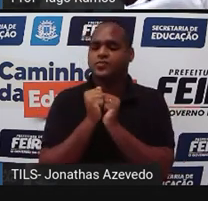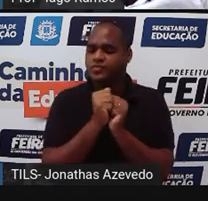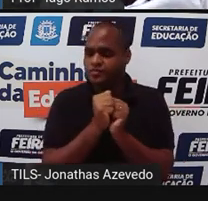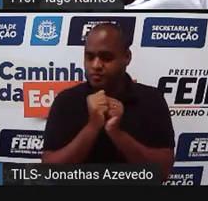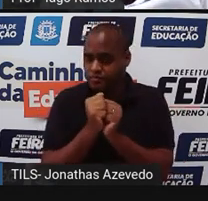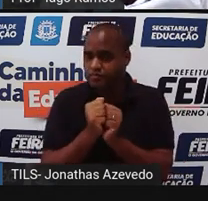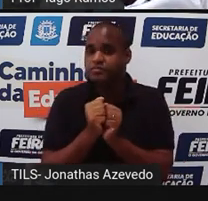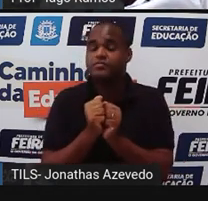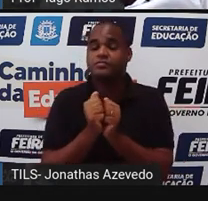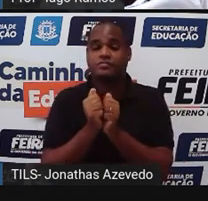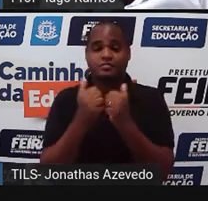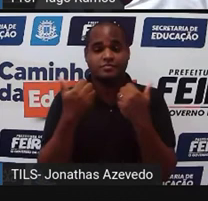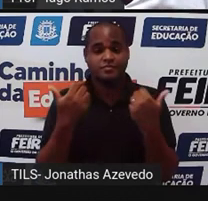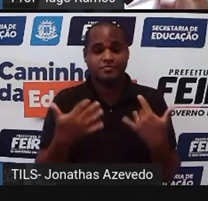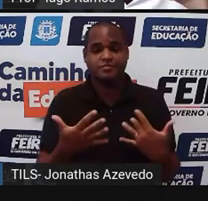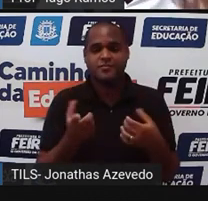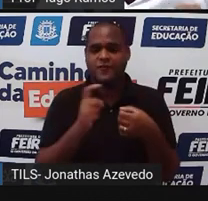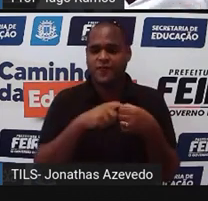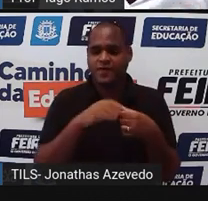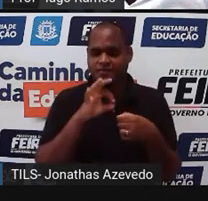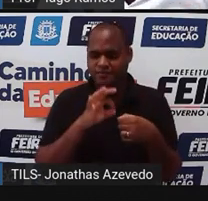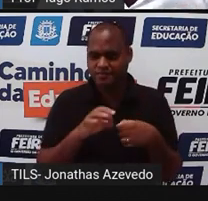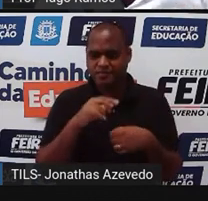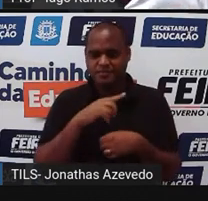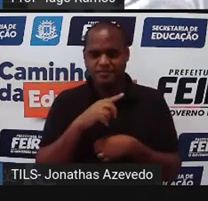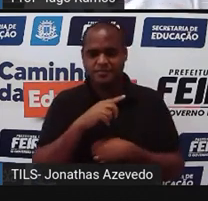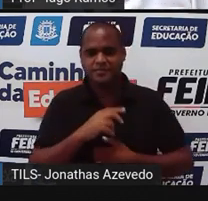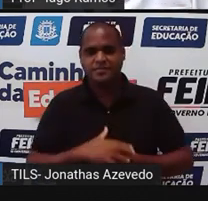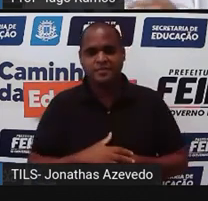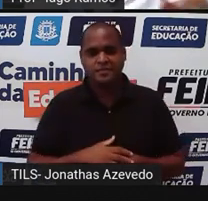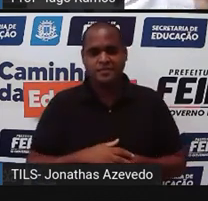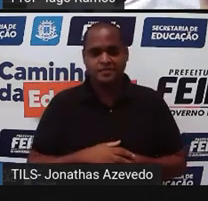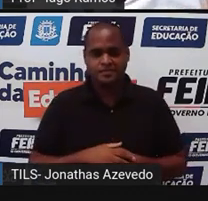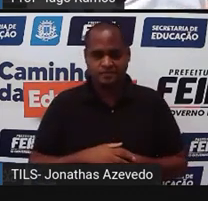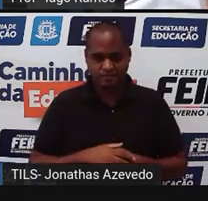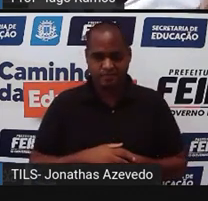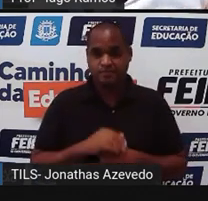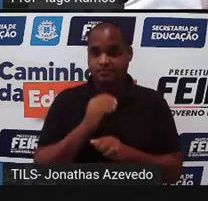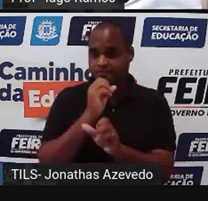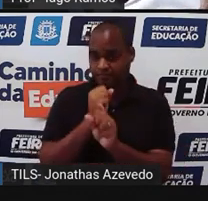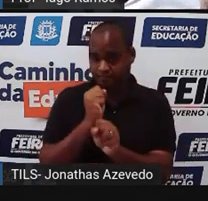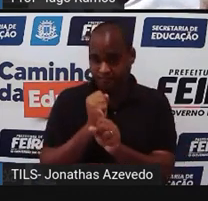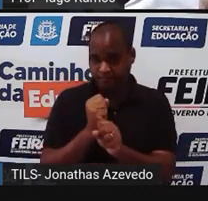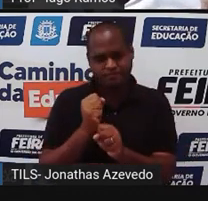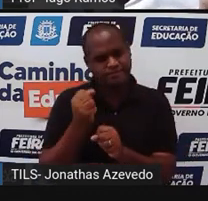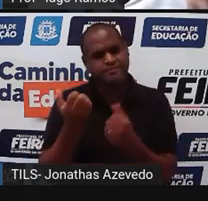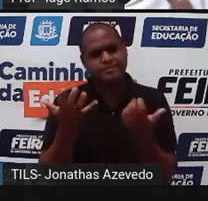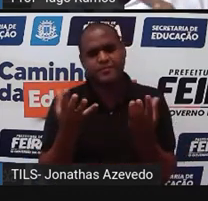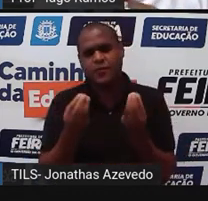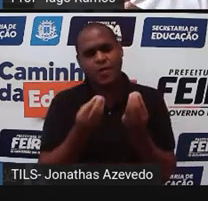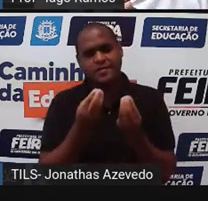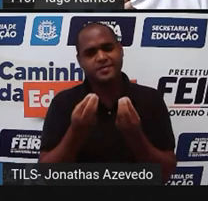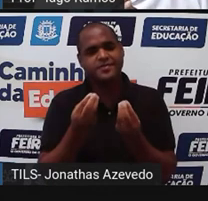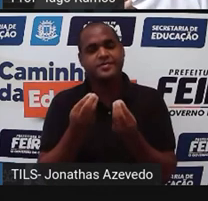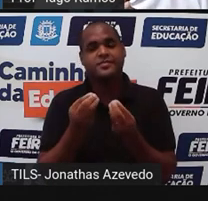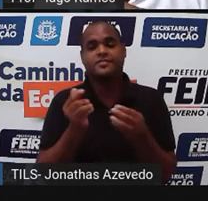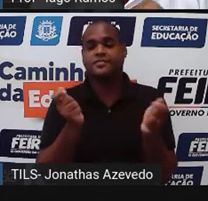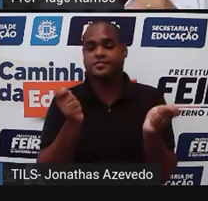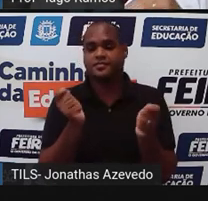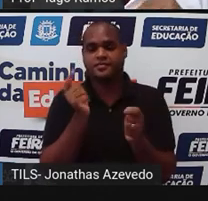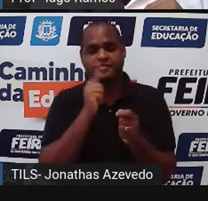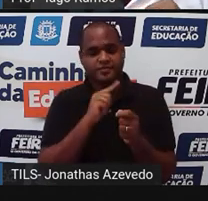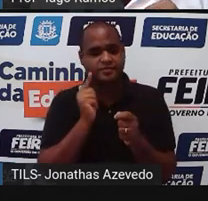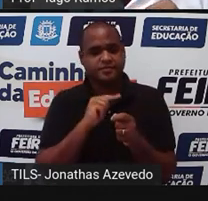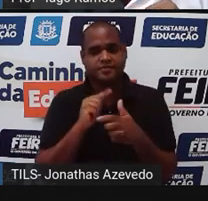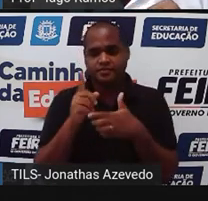voltando a ser um retângulo ok a gente vai pegar o comprimento do retângulo e multiplicar